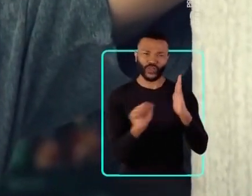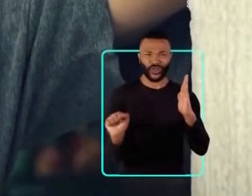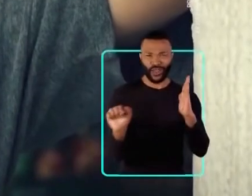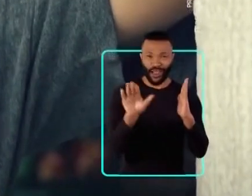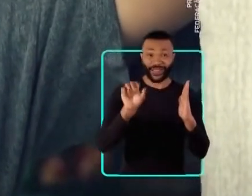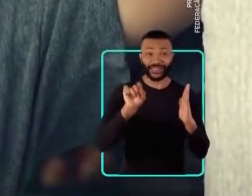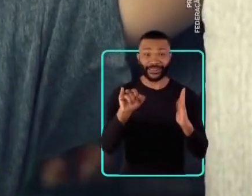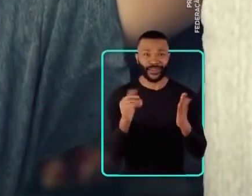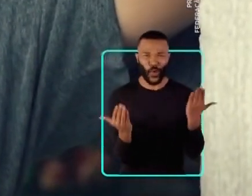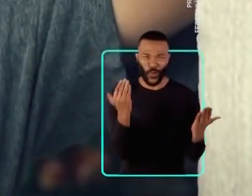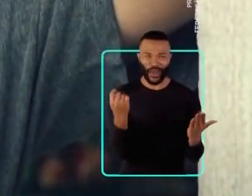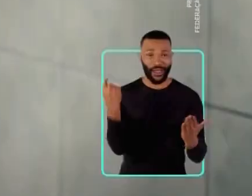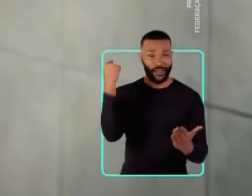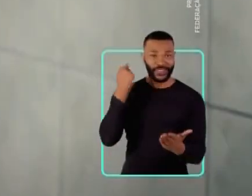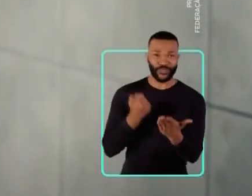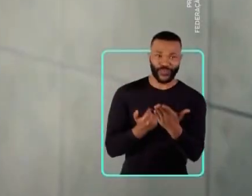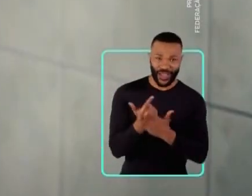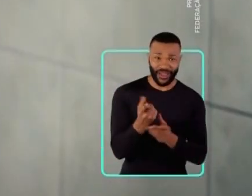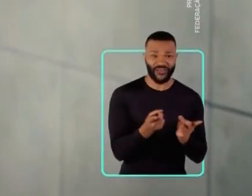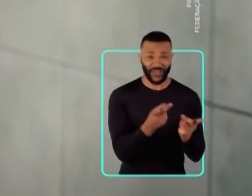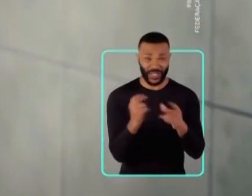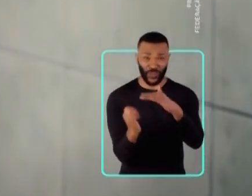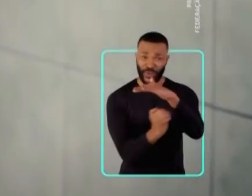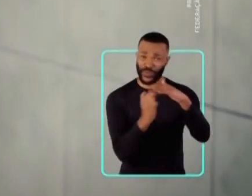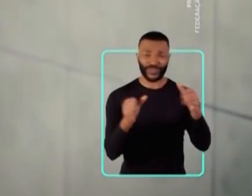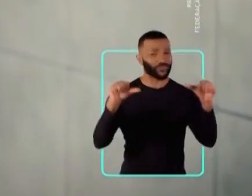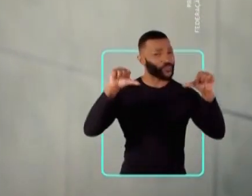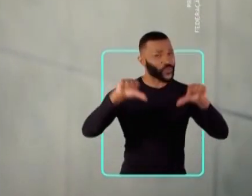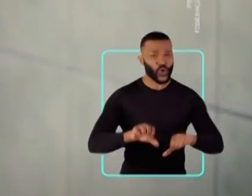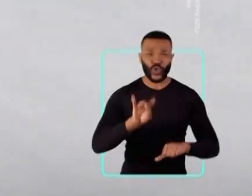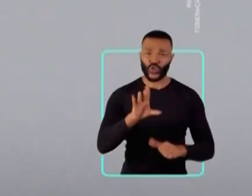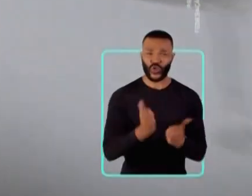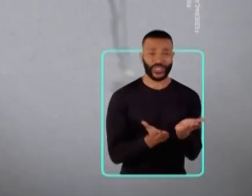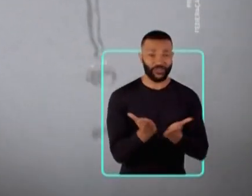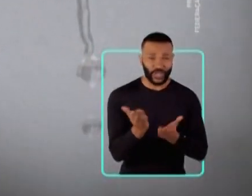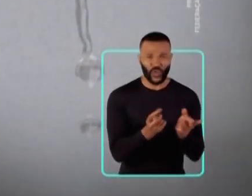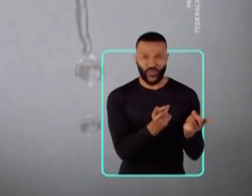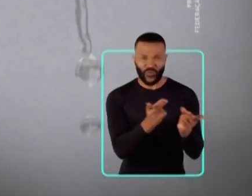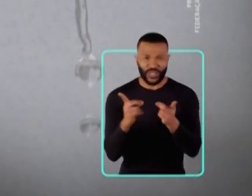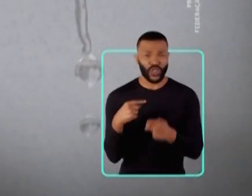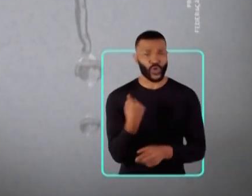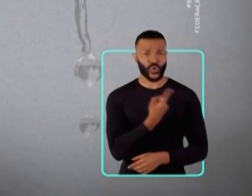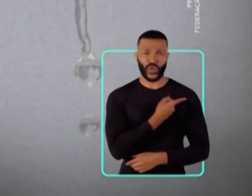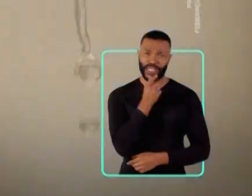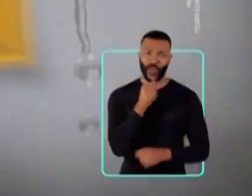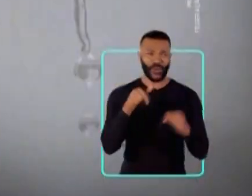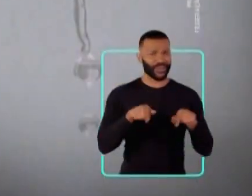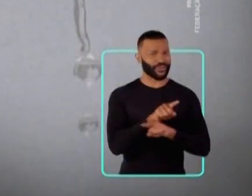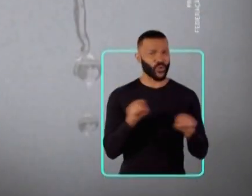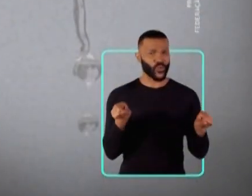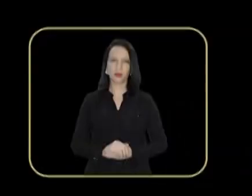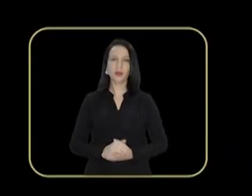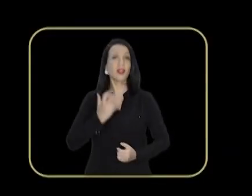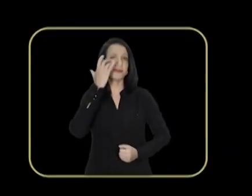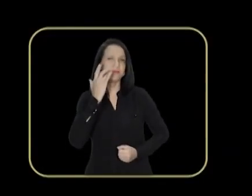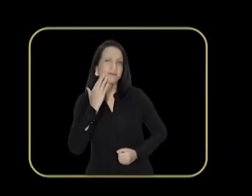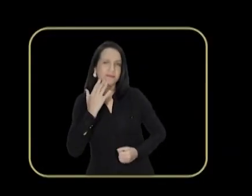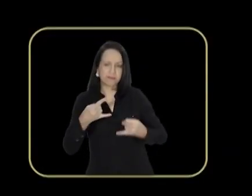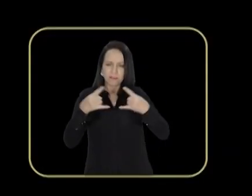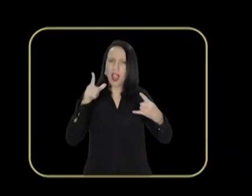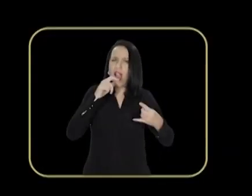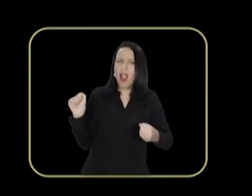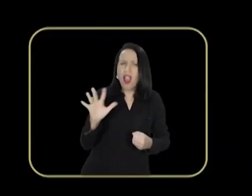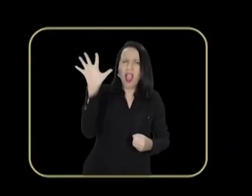caras em relação ao que se pagava antes. A privatização só piorou o serviço. privatizar a nossa água. Aqui não. Tarcísio